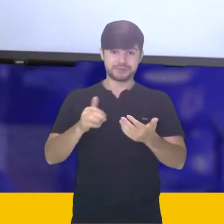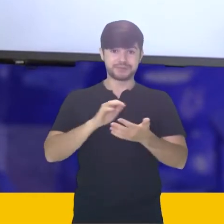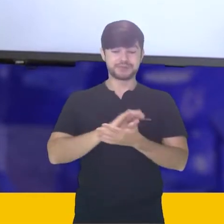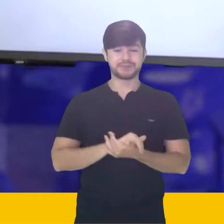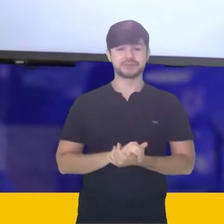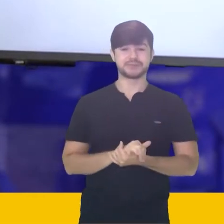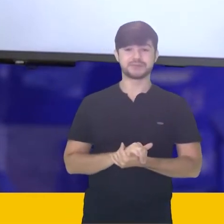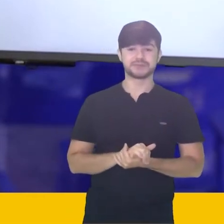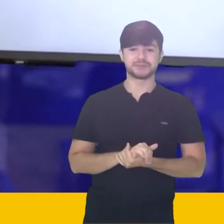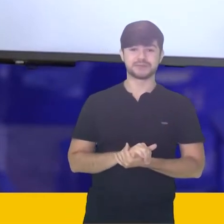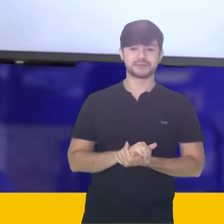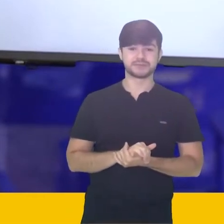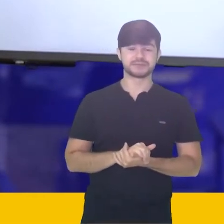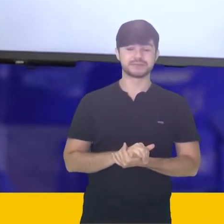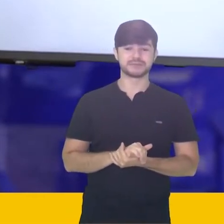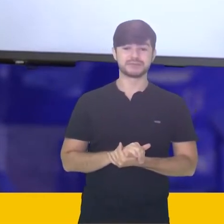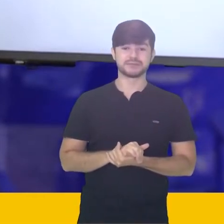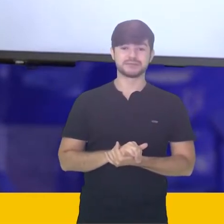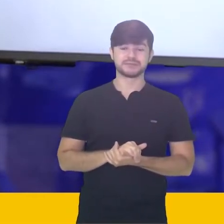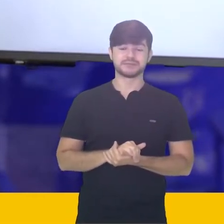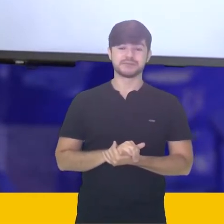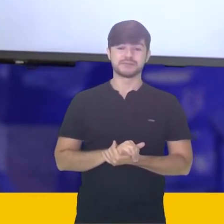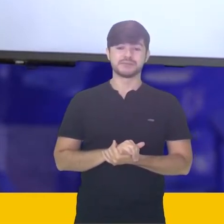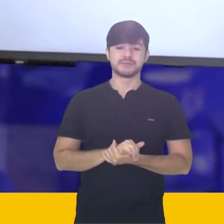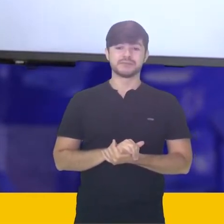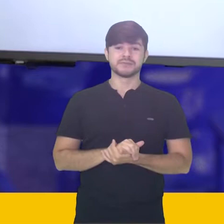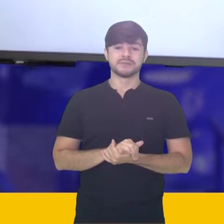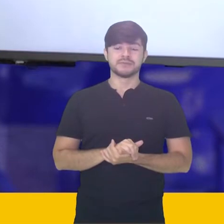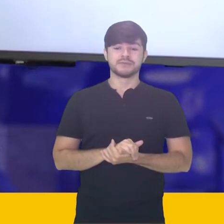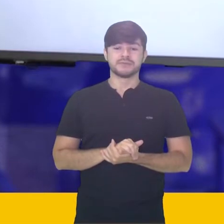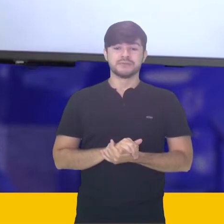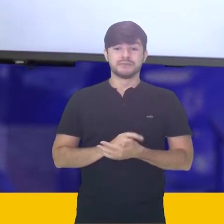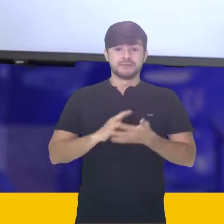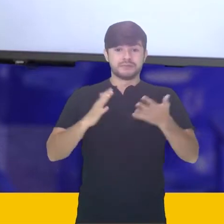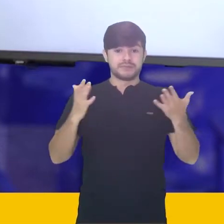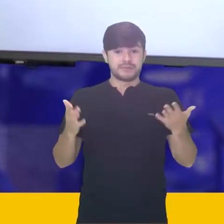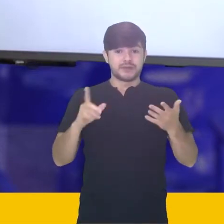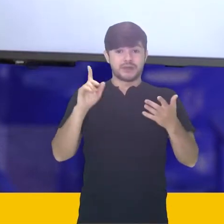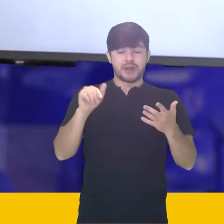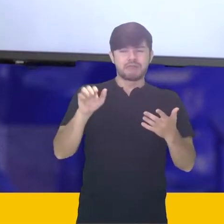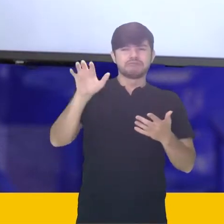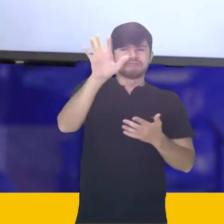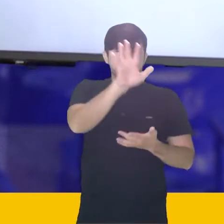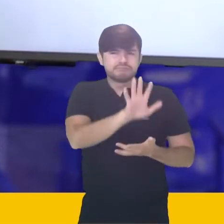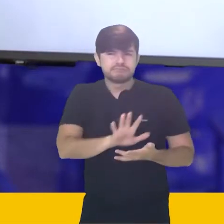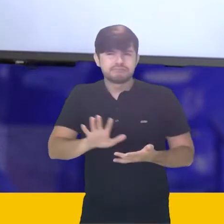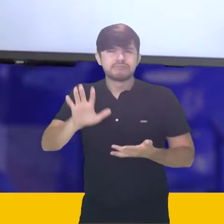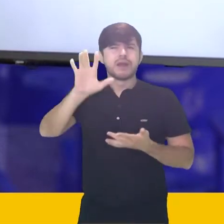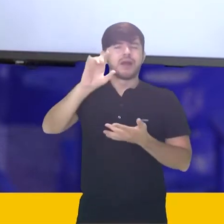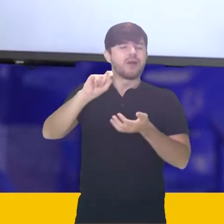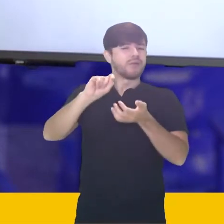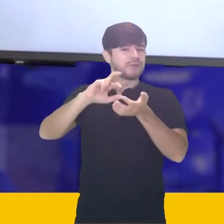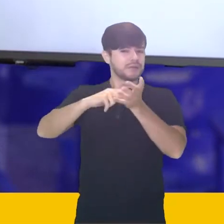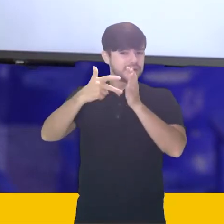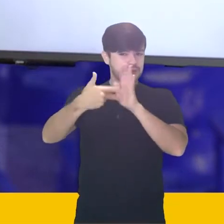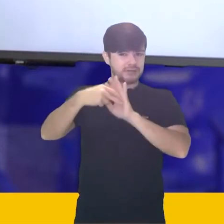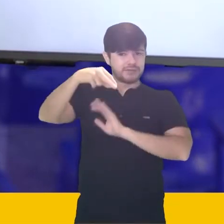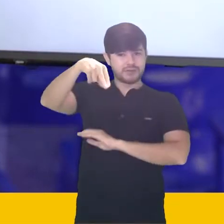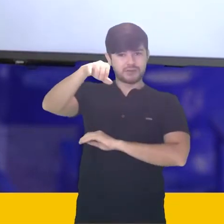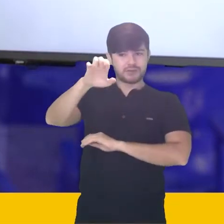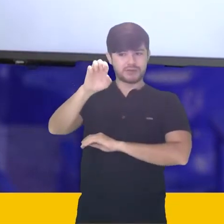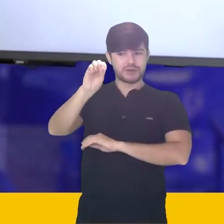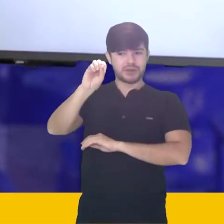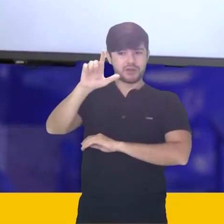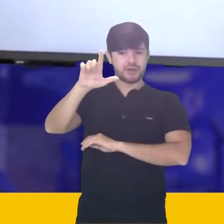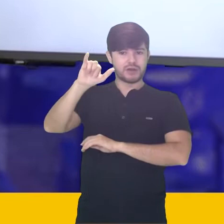do nosso Estado, tá? Então esse é o panorama geral do que é o neoliberalismo e vai ser muito importante